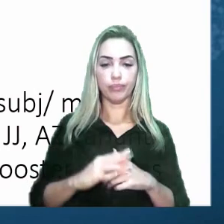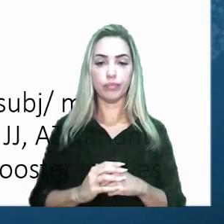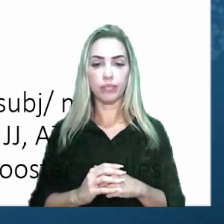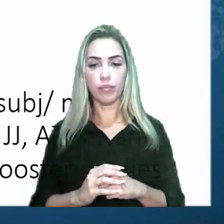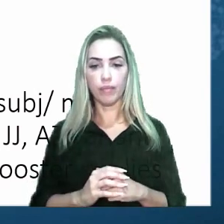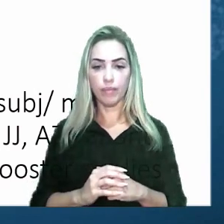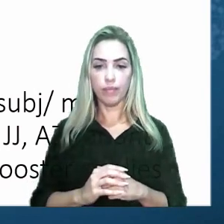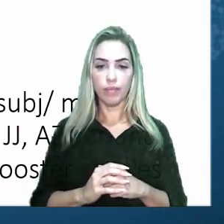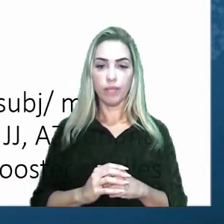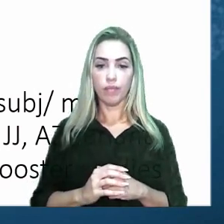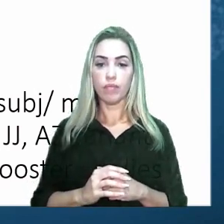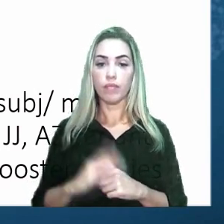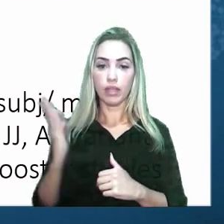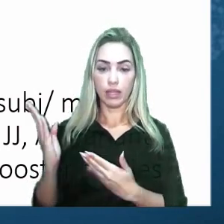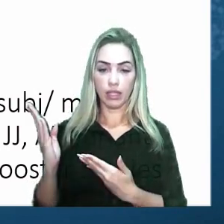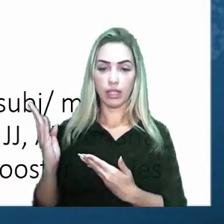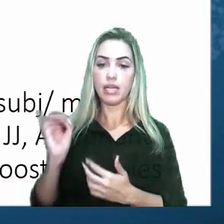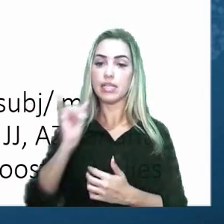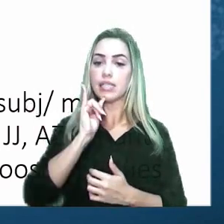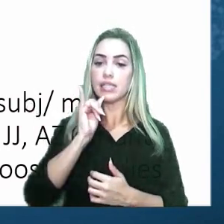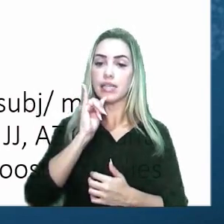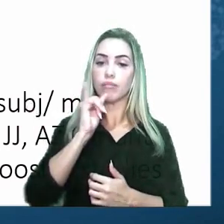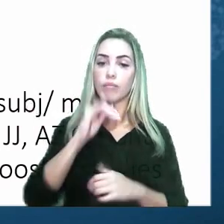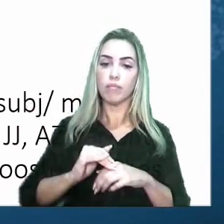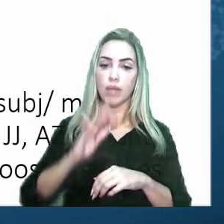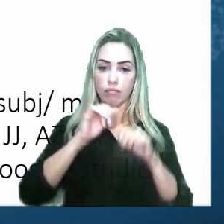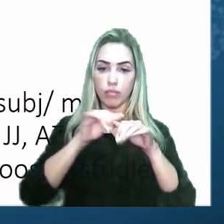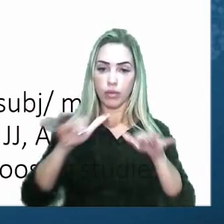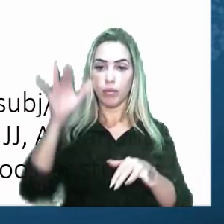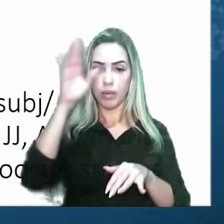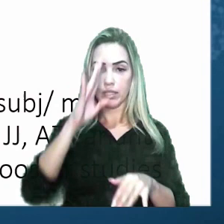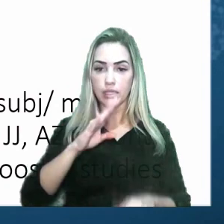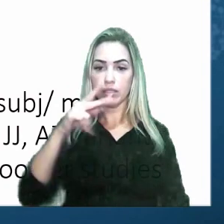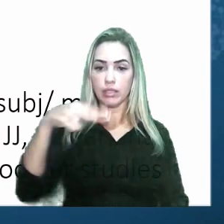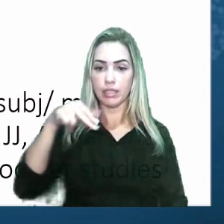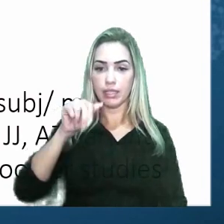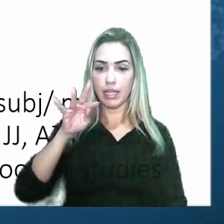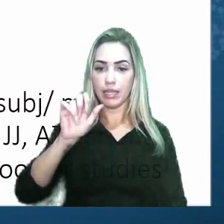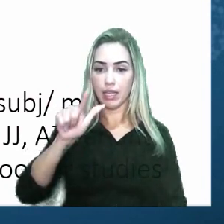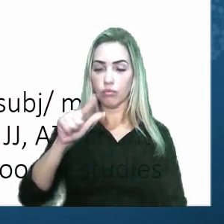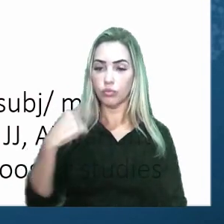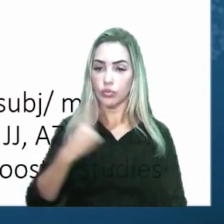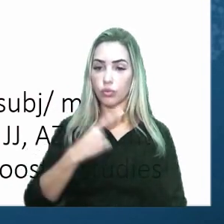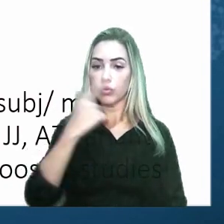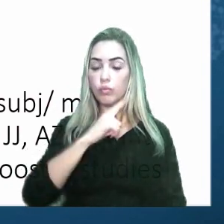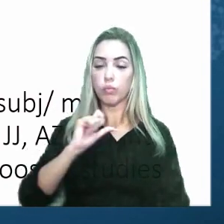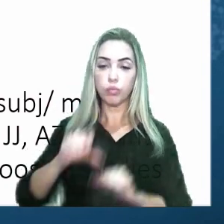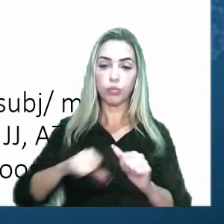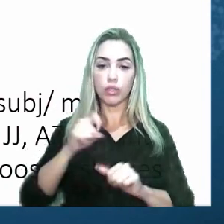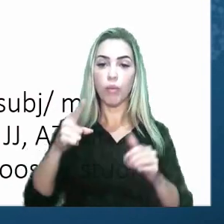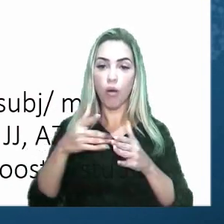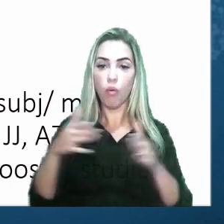Esse foi um dos centros, esse foi o centro que mais recrutou no Brasil, é o Centro de Natal. Nós chegamos a transformar uma quadra